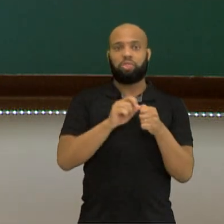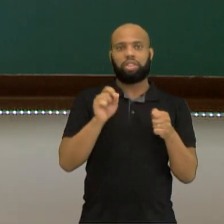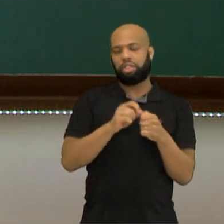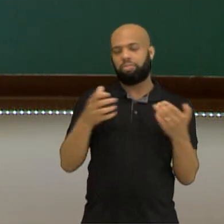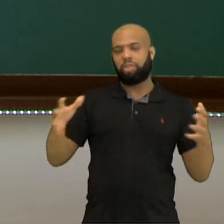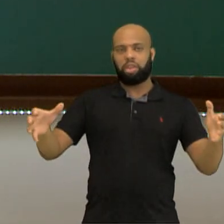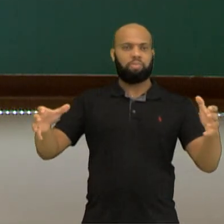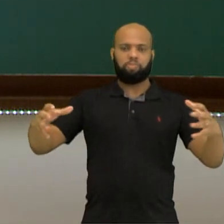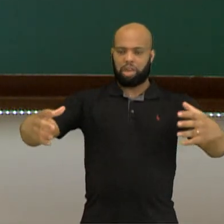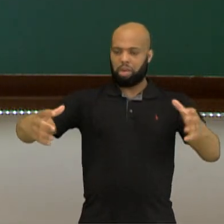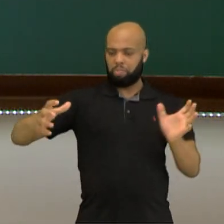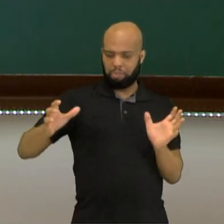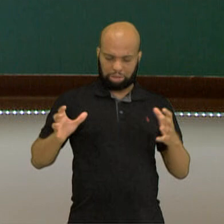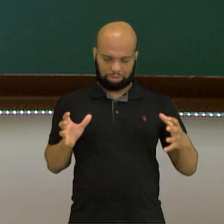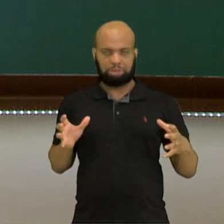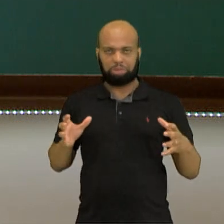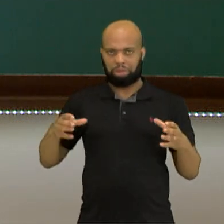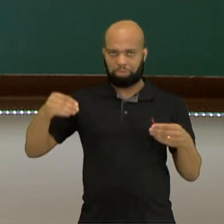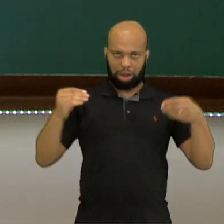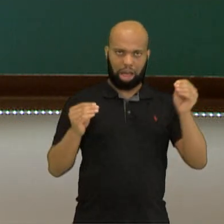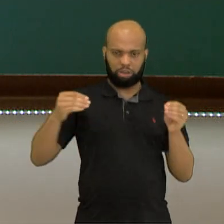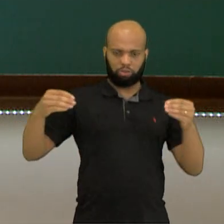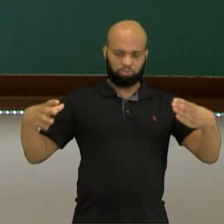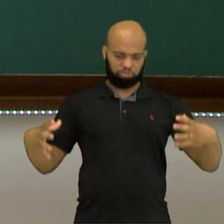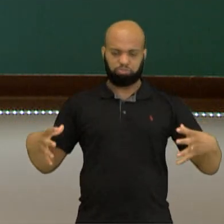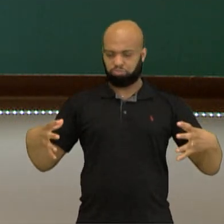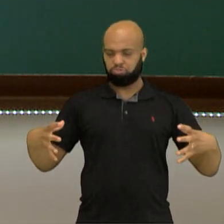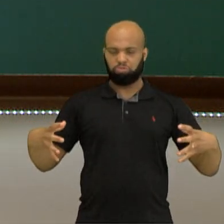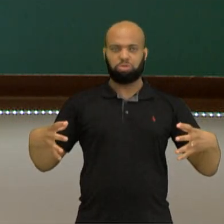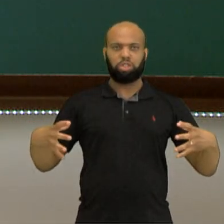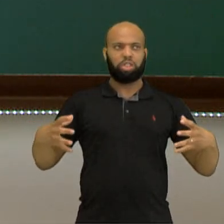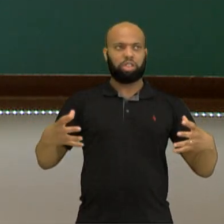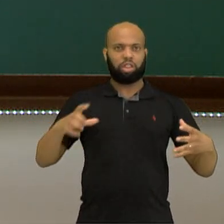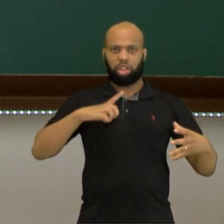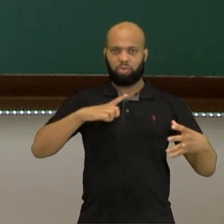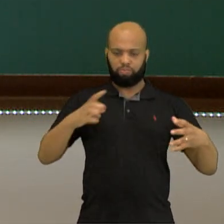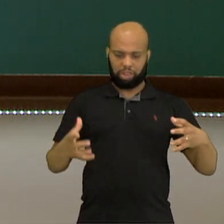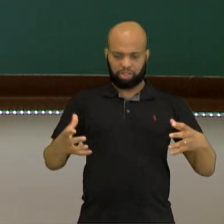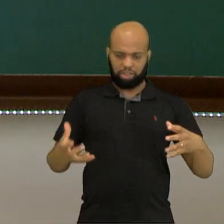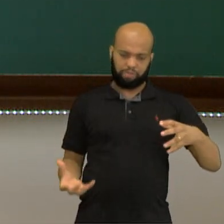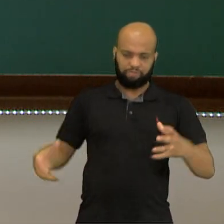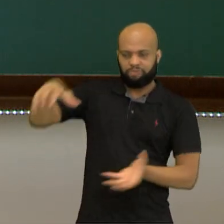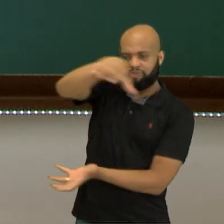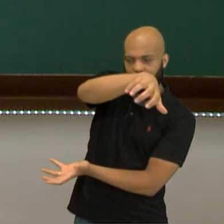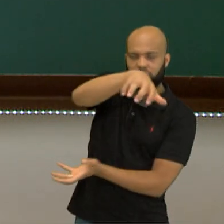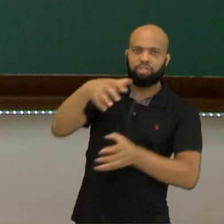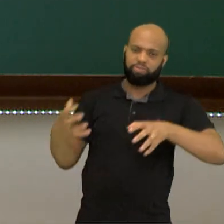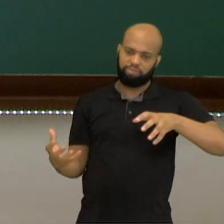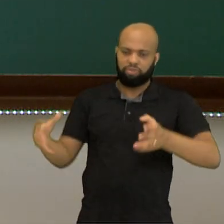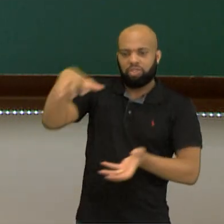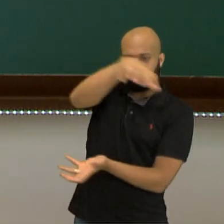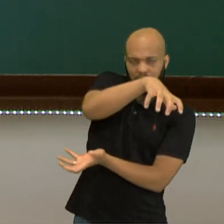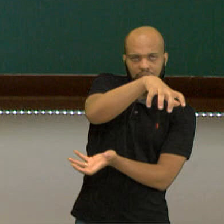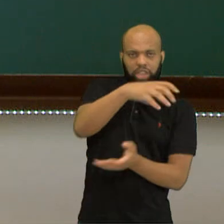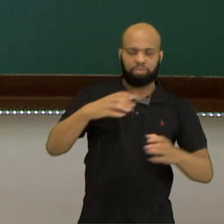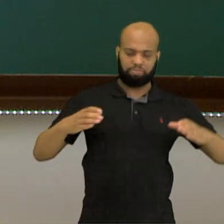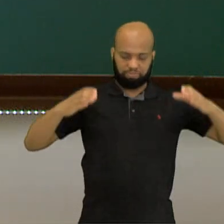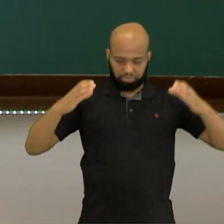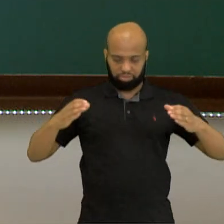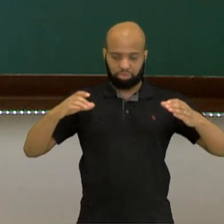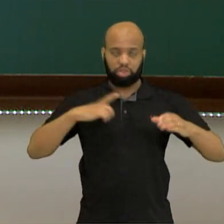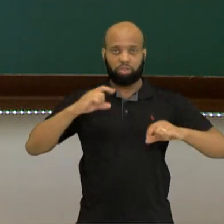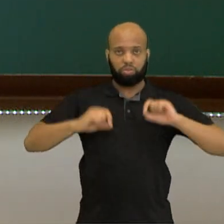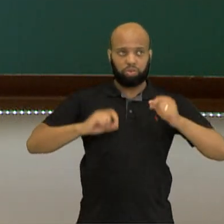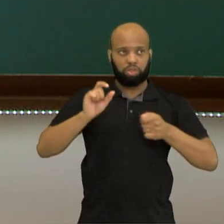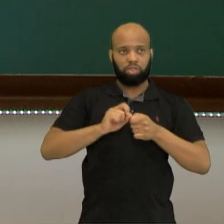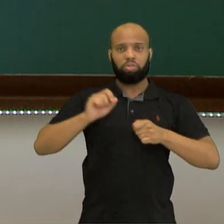bacia plástica e trabalhar na base, no fundo dela, vira ela de ponta cabeça e